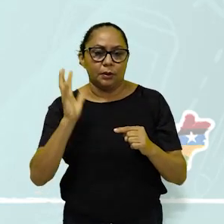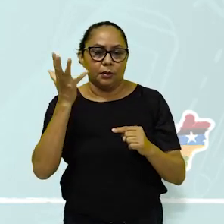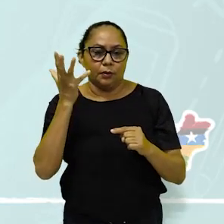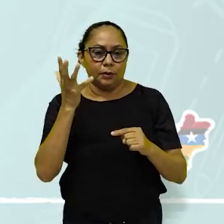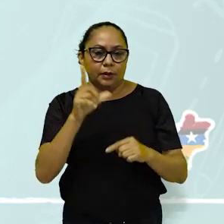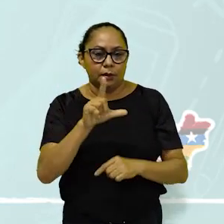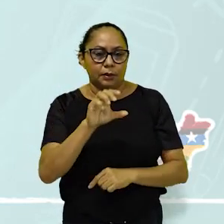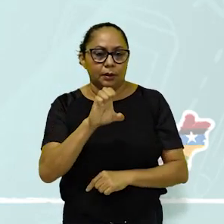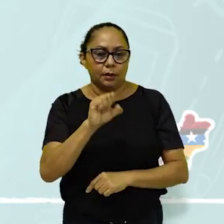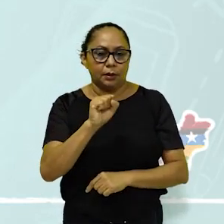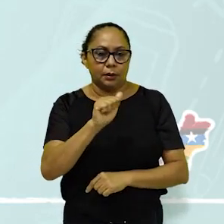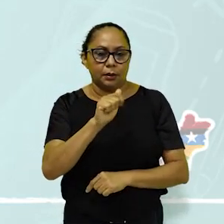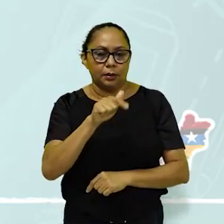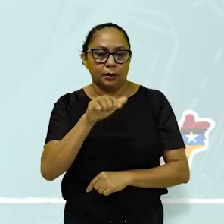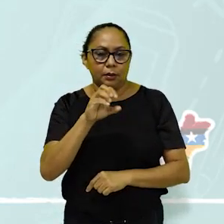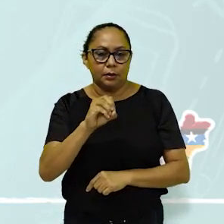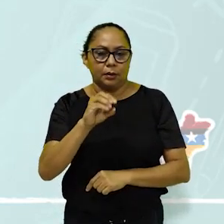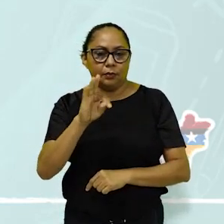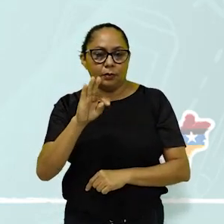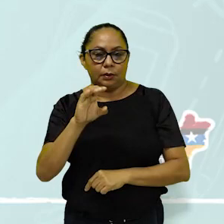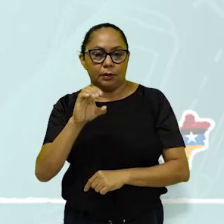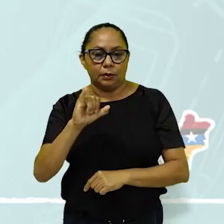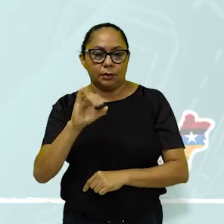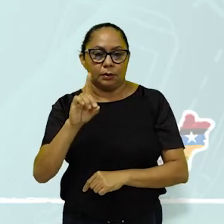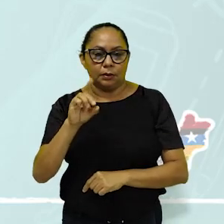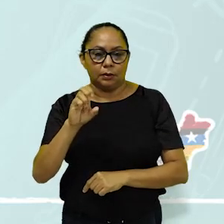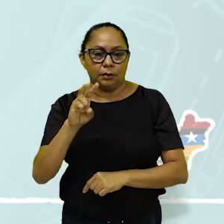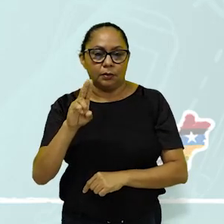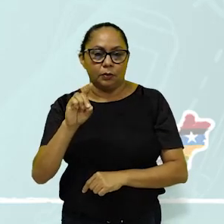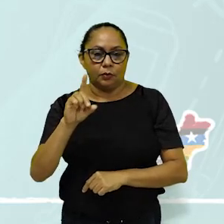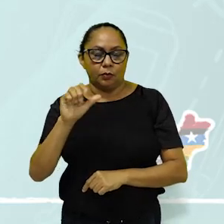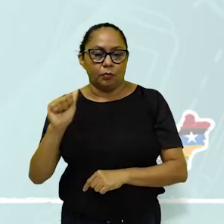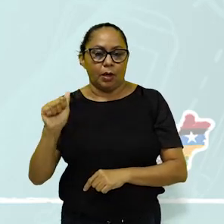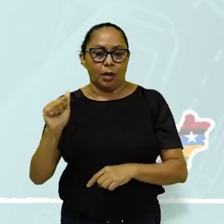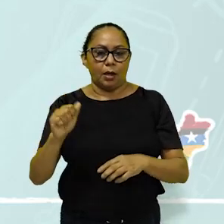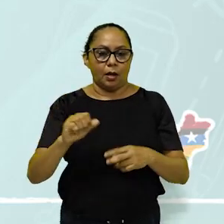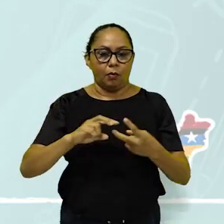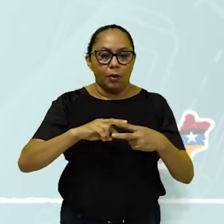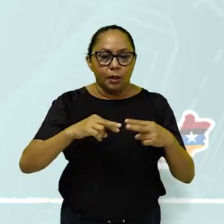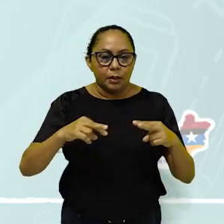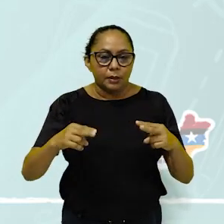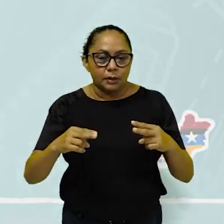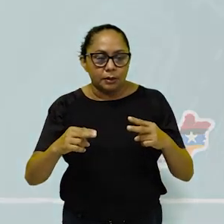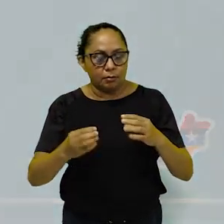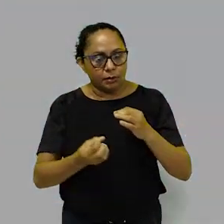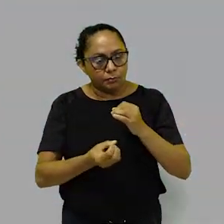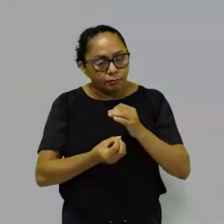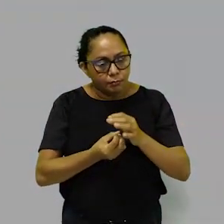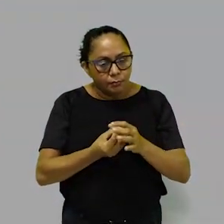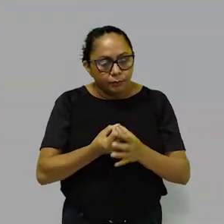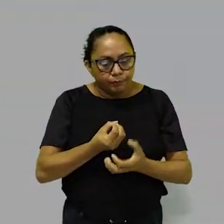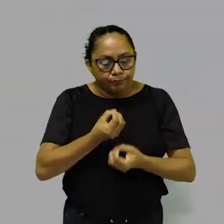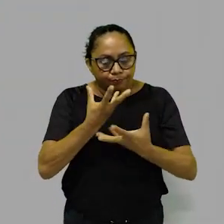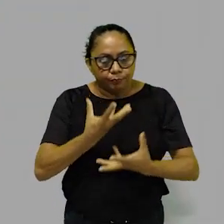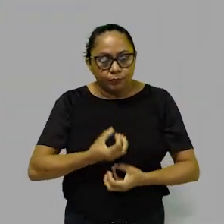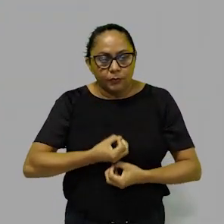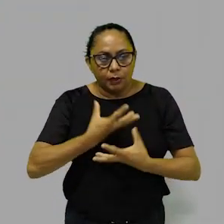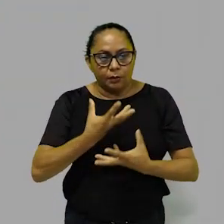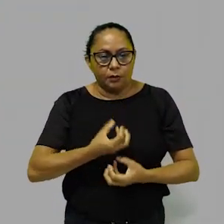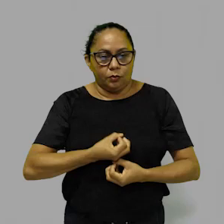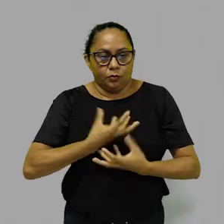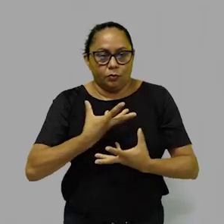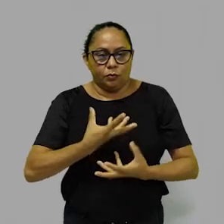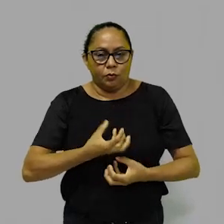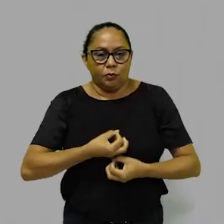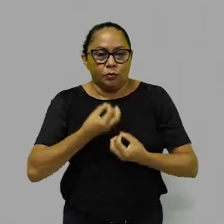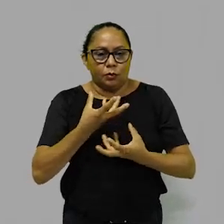tecidual, as células que estão naquele local vai produzir uma substância que a gente chama